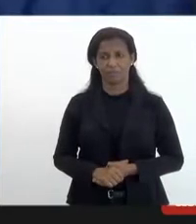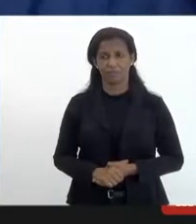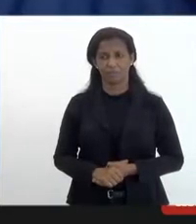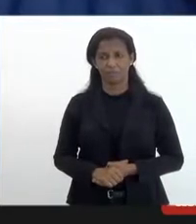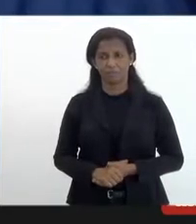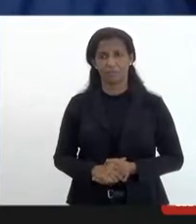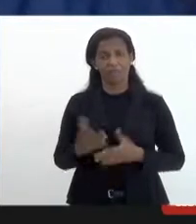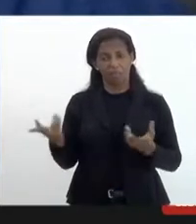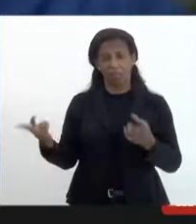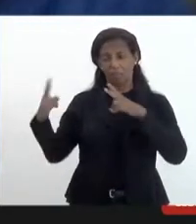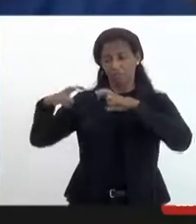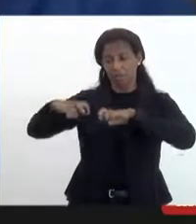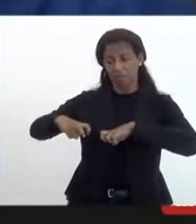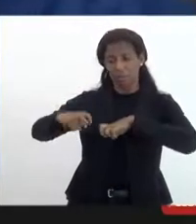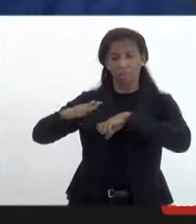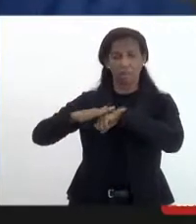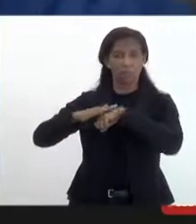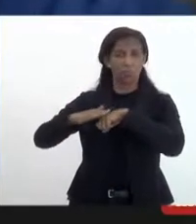Sentar e conversar.